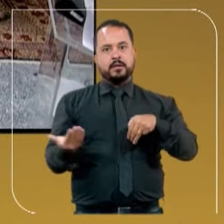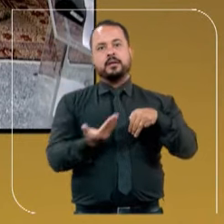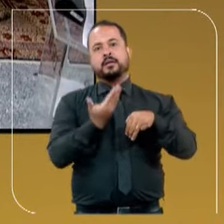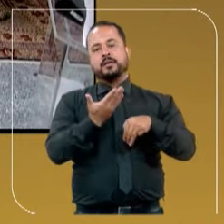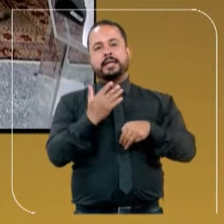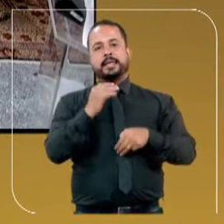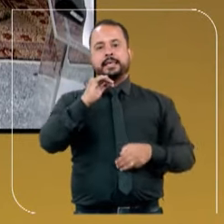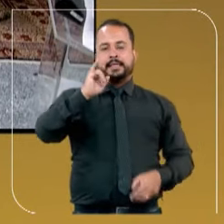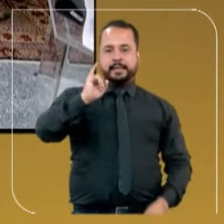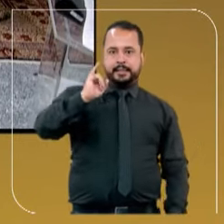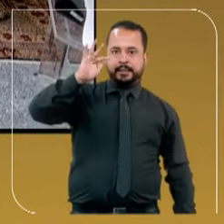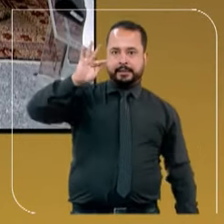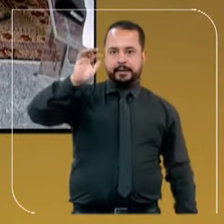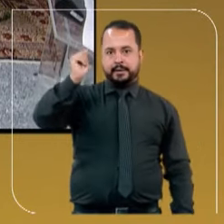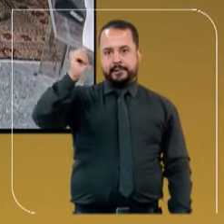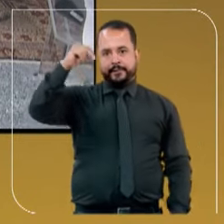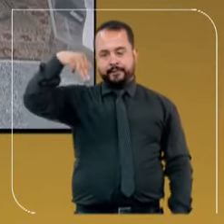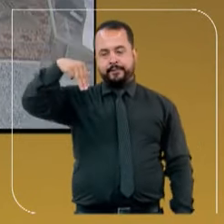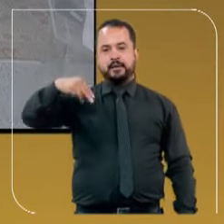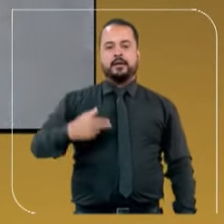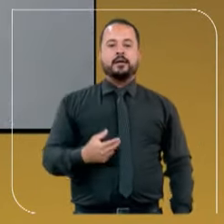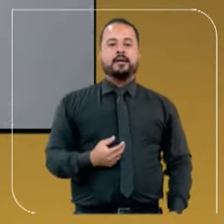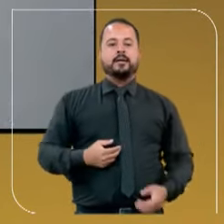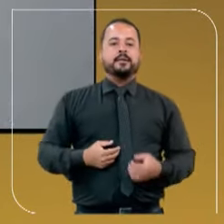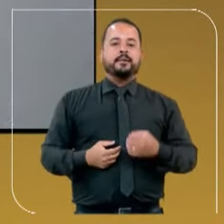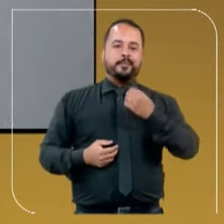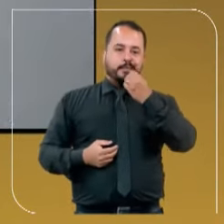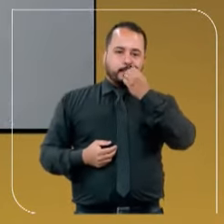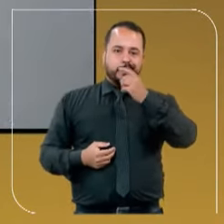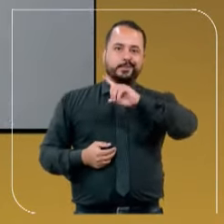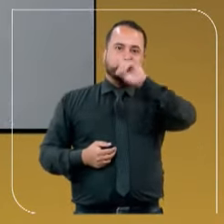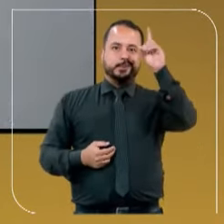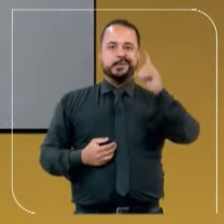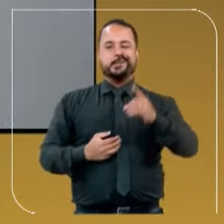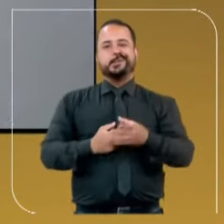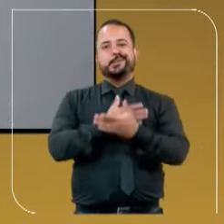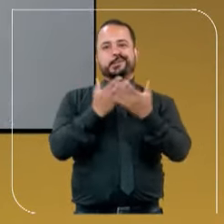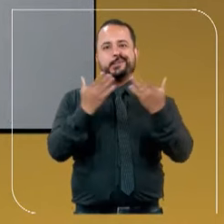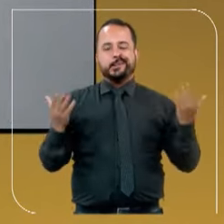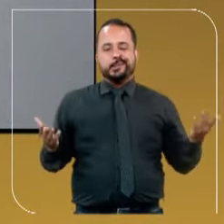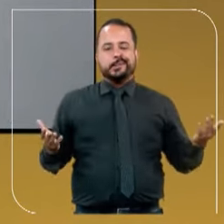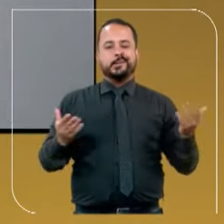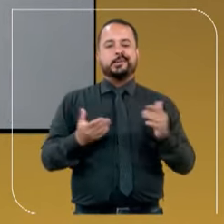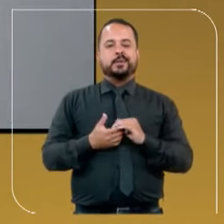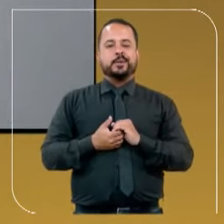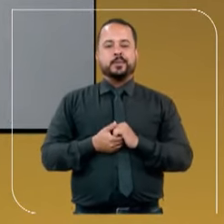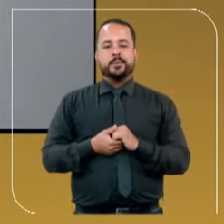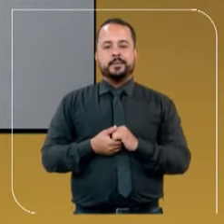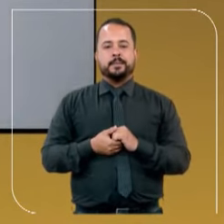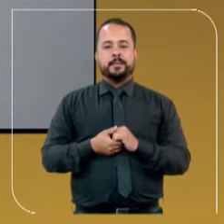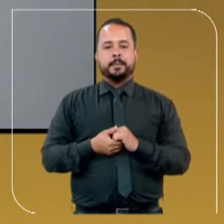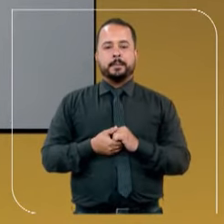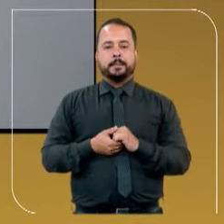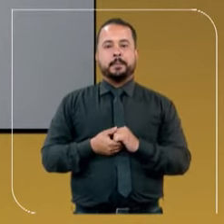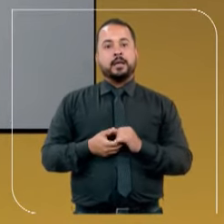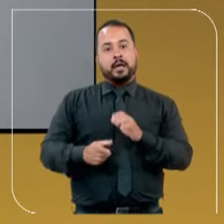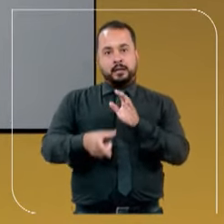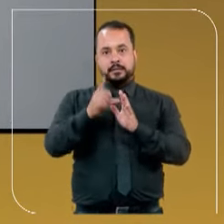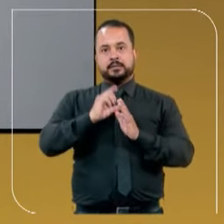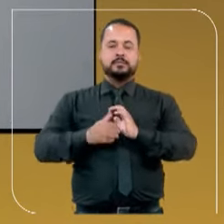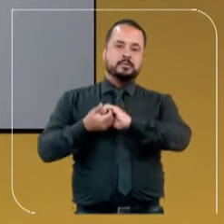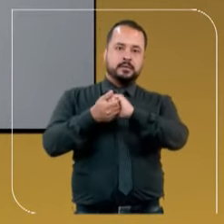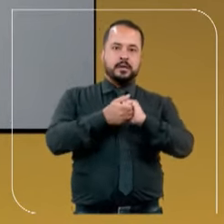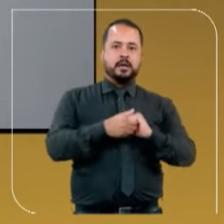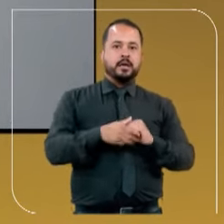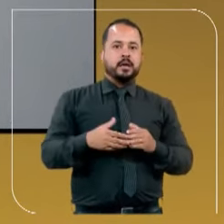FAM. Bom dia a todos. Antes de começar qualquer saudação, cada convidado